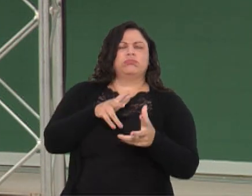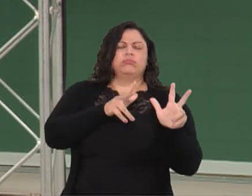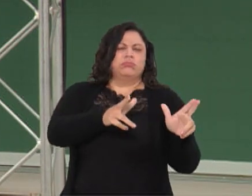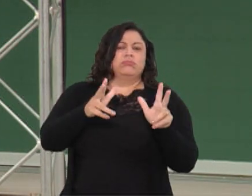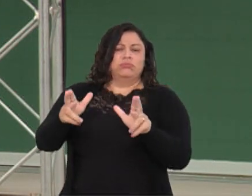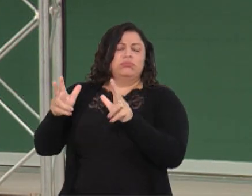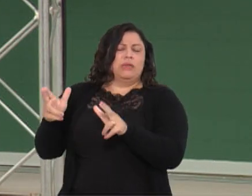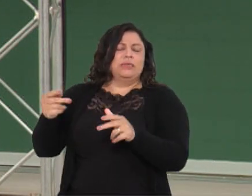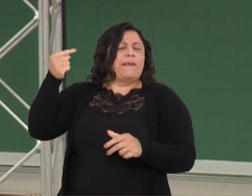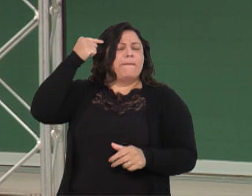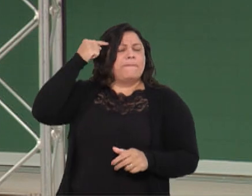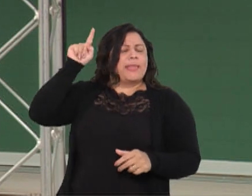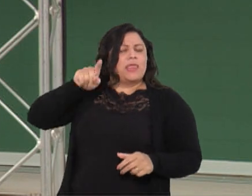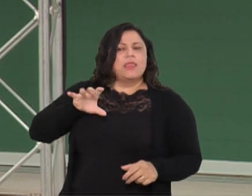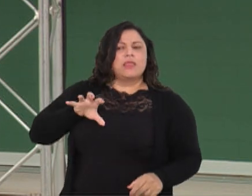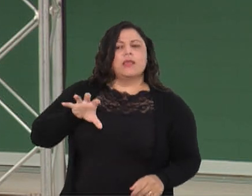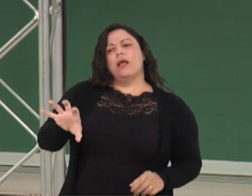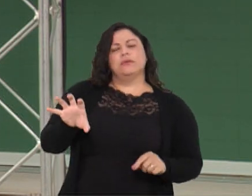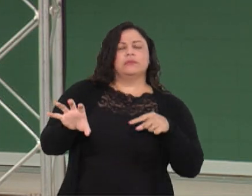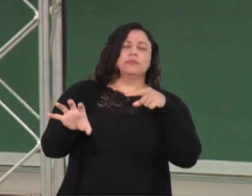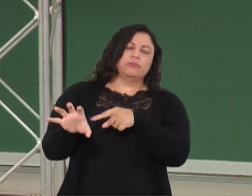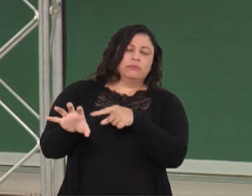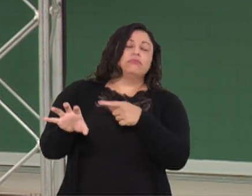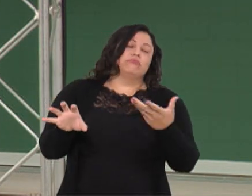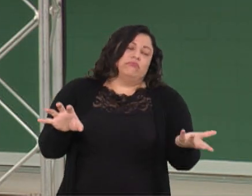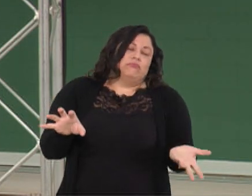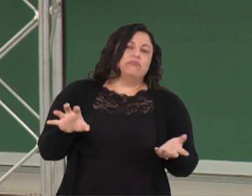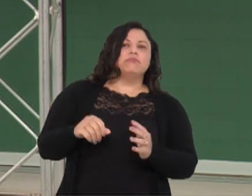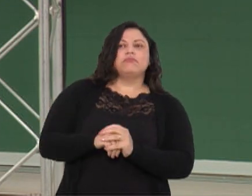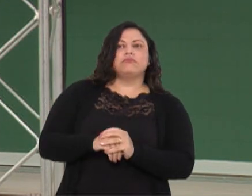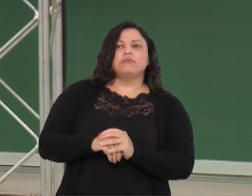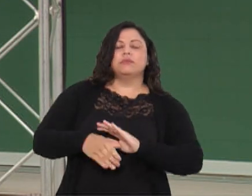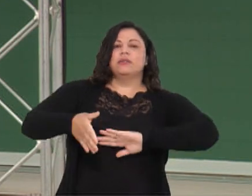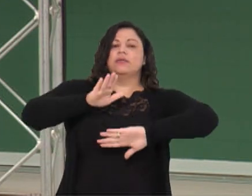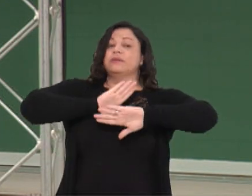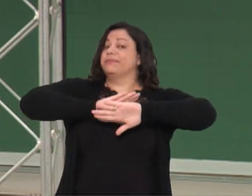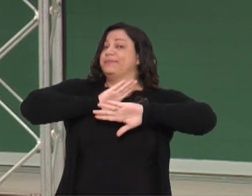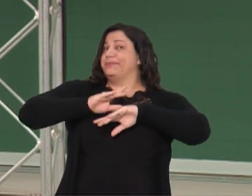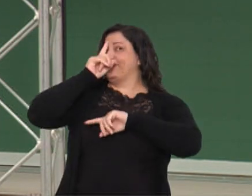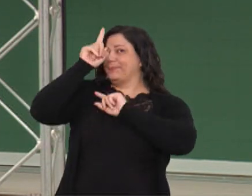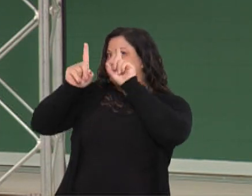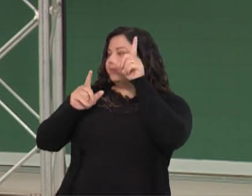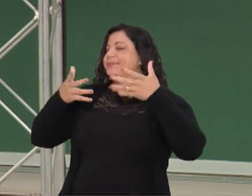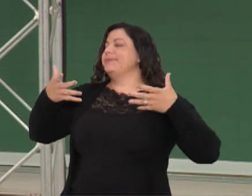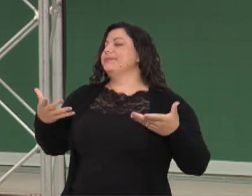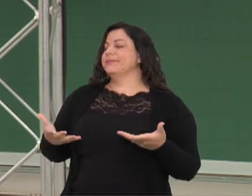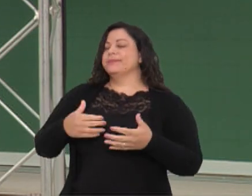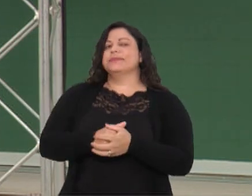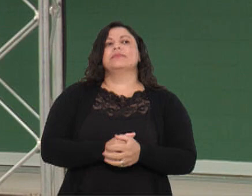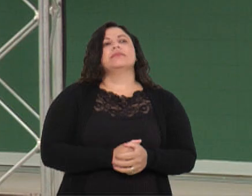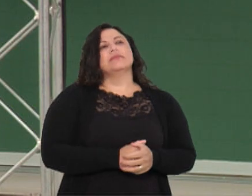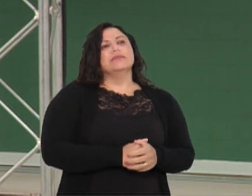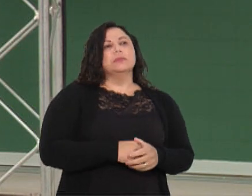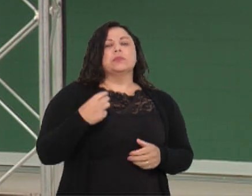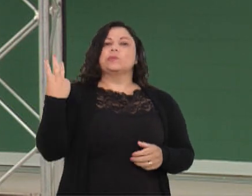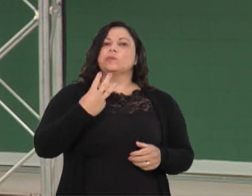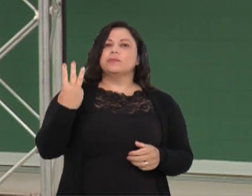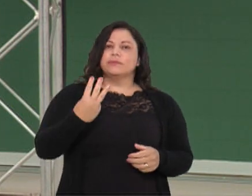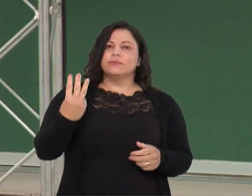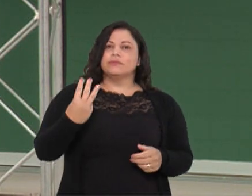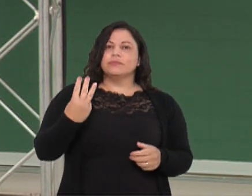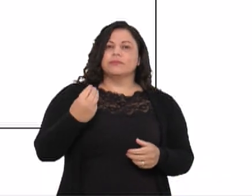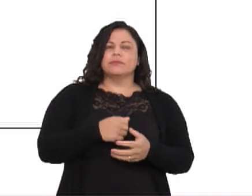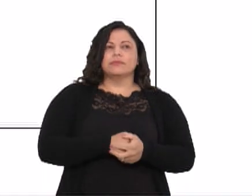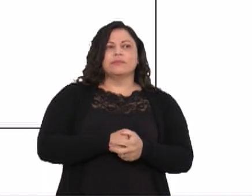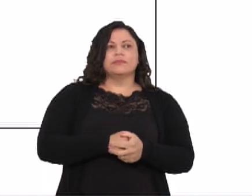jeito, pensa desse jeito. E isso é que a ideologia faz a gente pensar. No terceiro item,